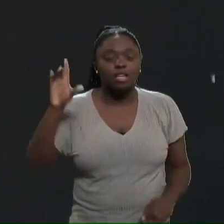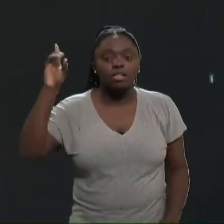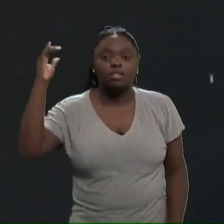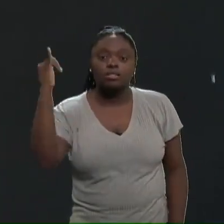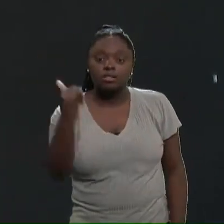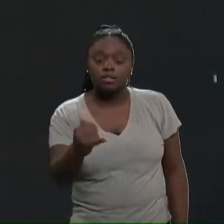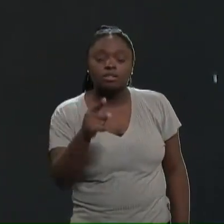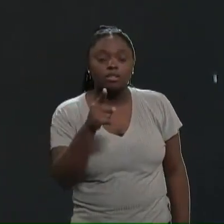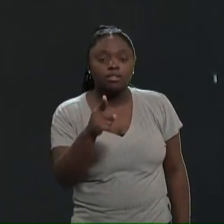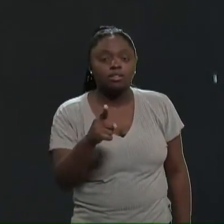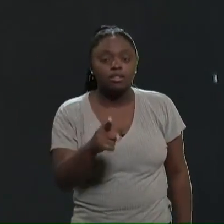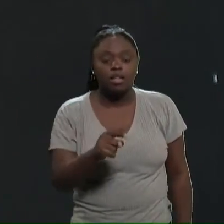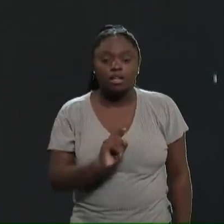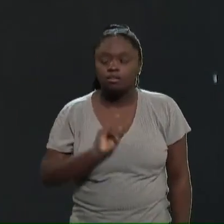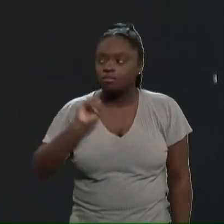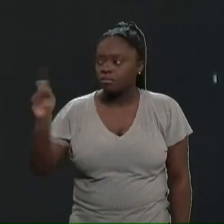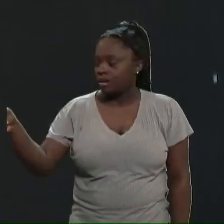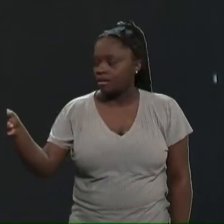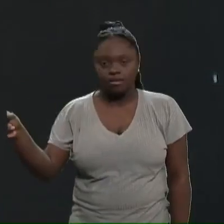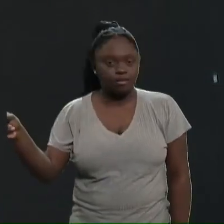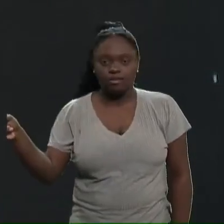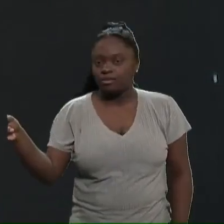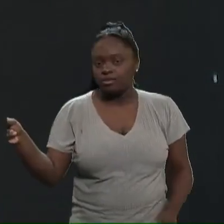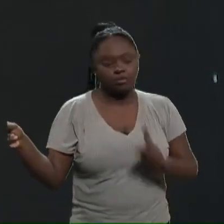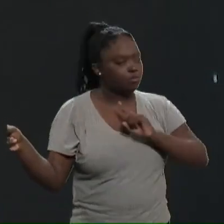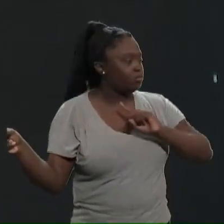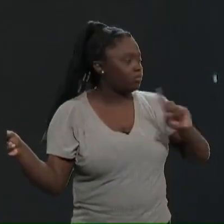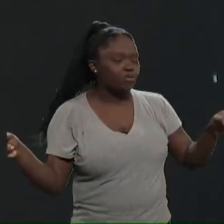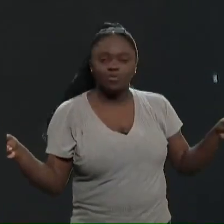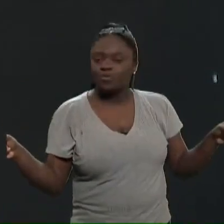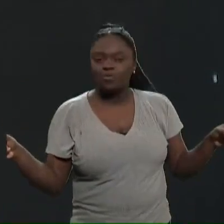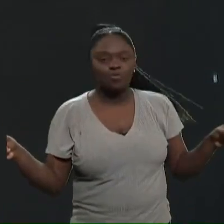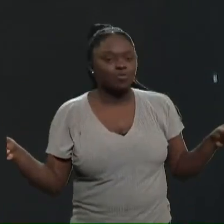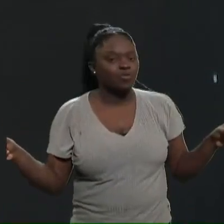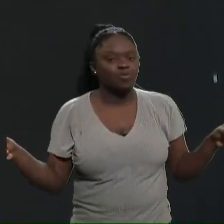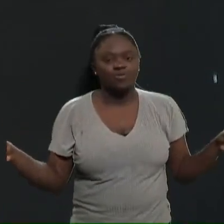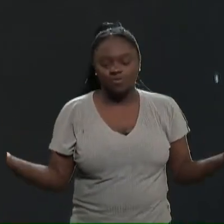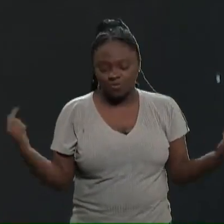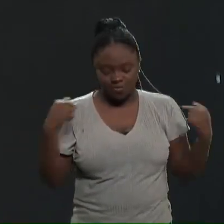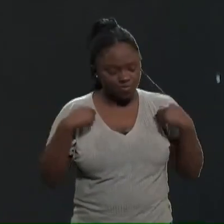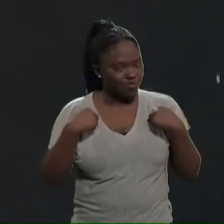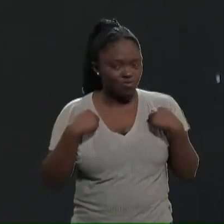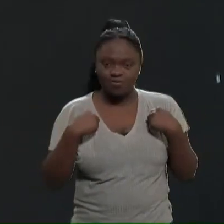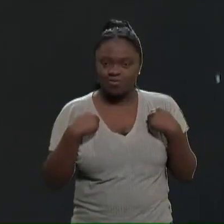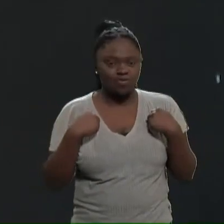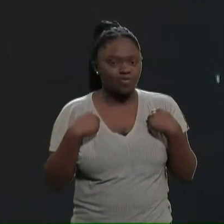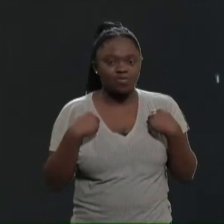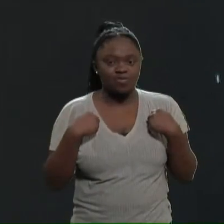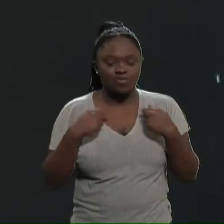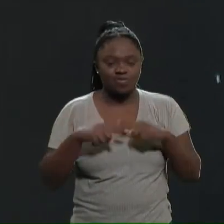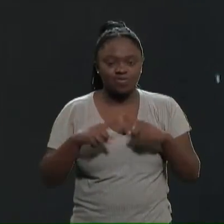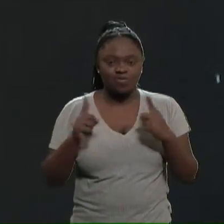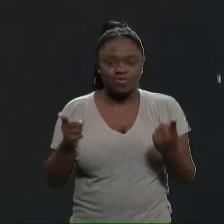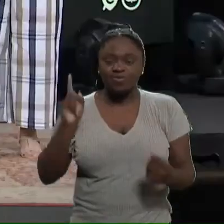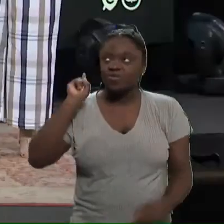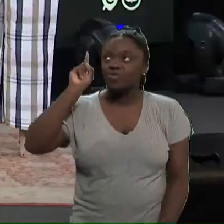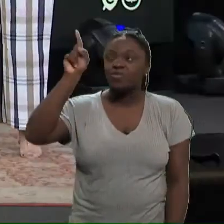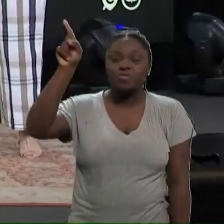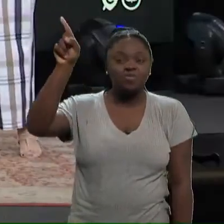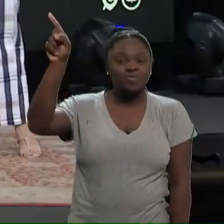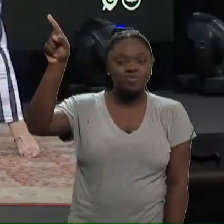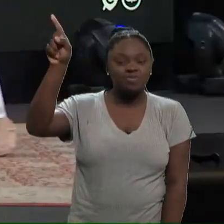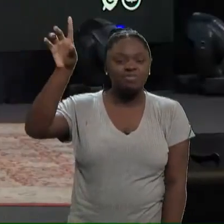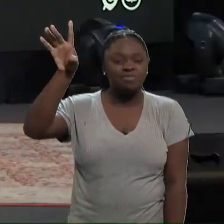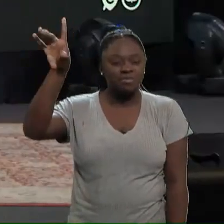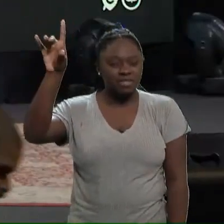você? Nem para lá, nem para cá, nem para volta. É para mim. Olha